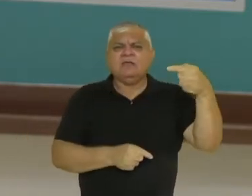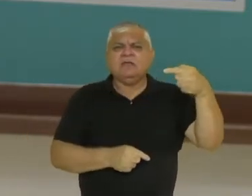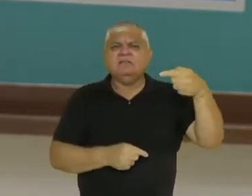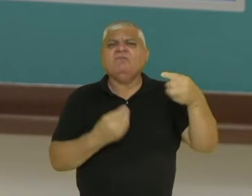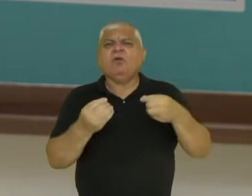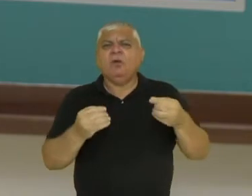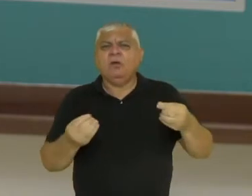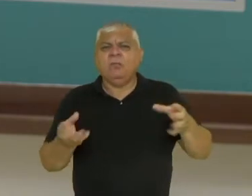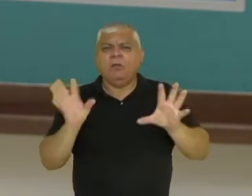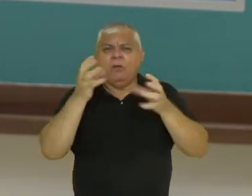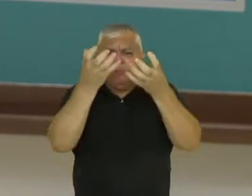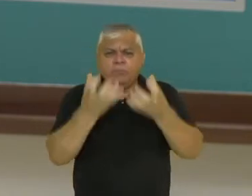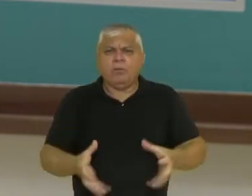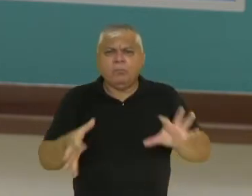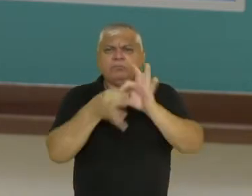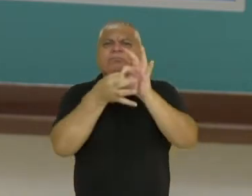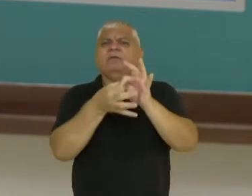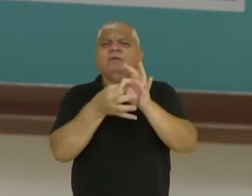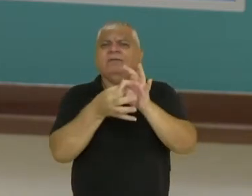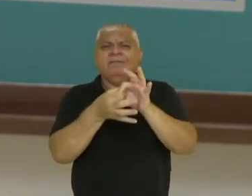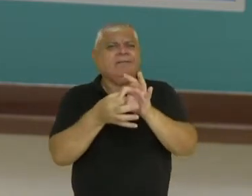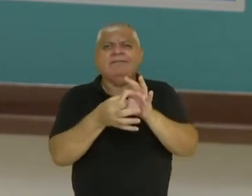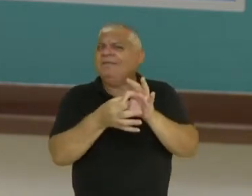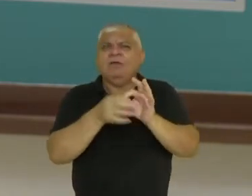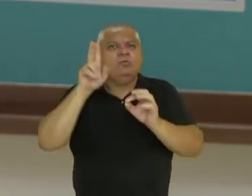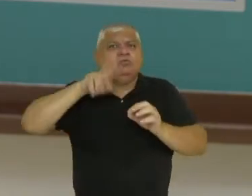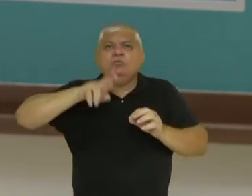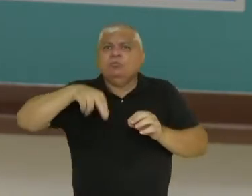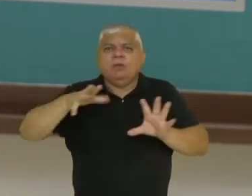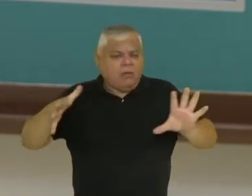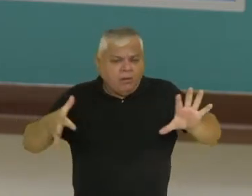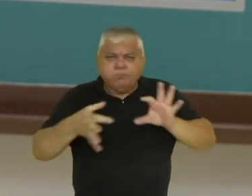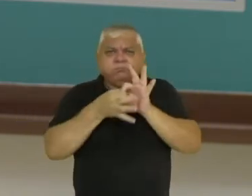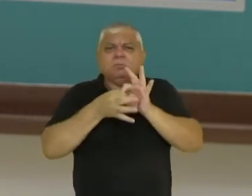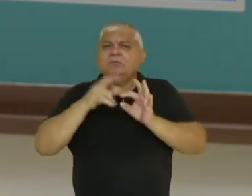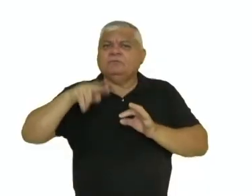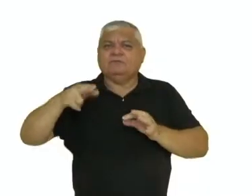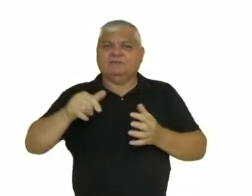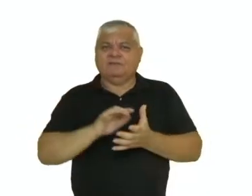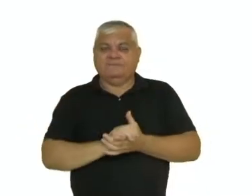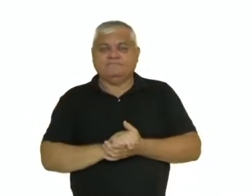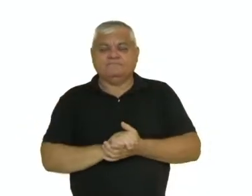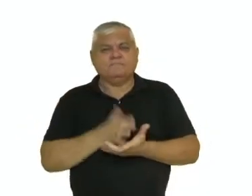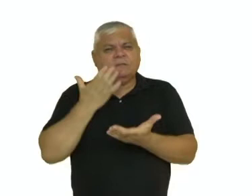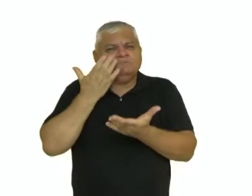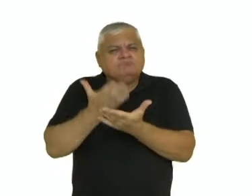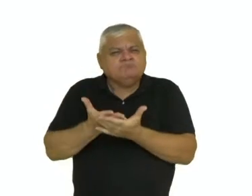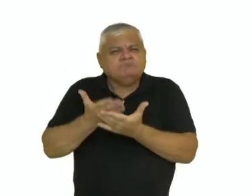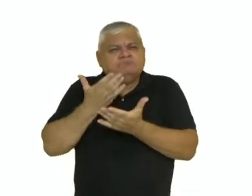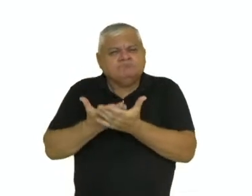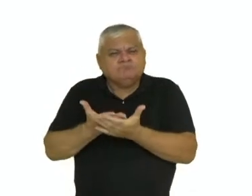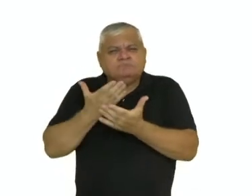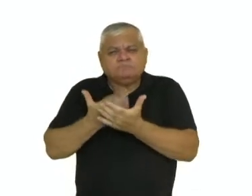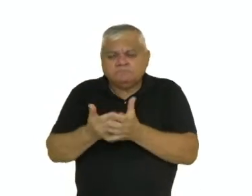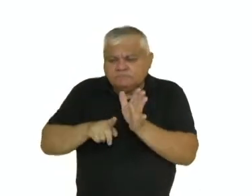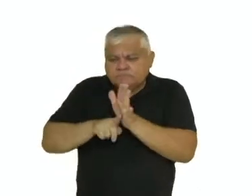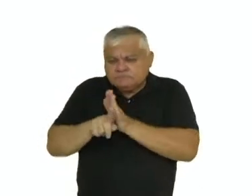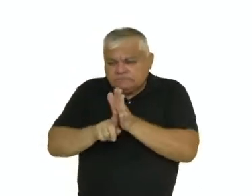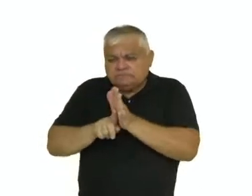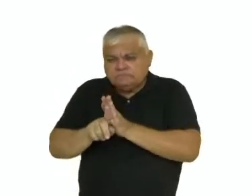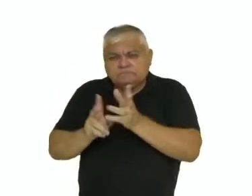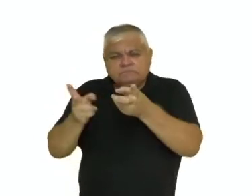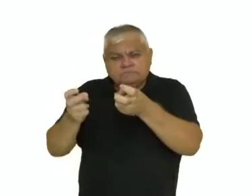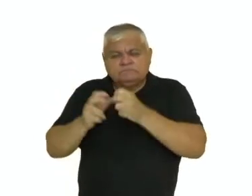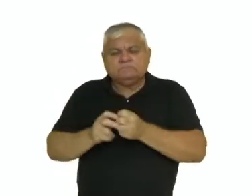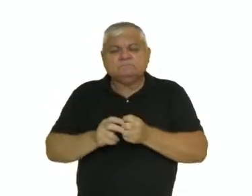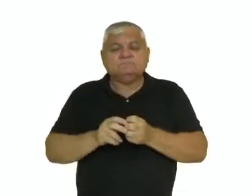que uma coisa não caía na outra, né, como que eles não estavam se aproximando. Mas os estudos foram se passando e em